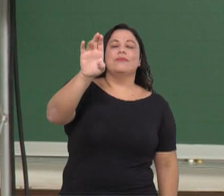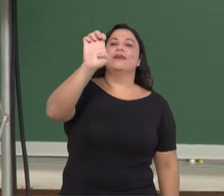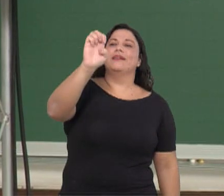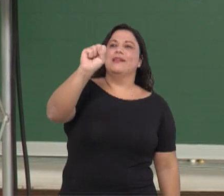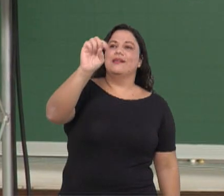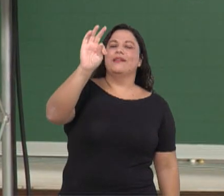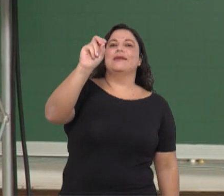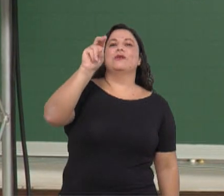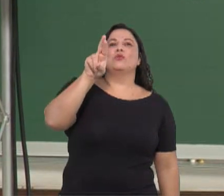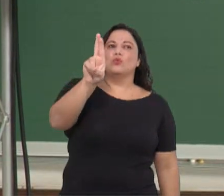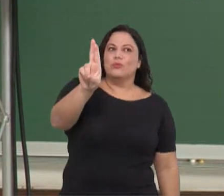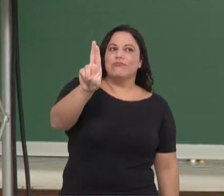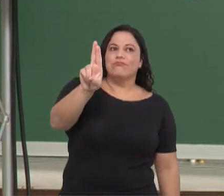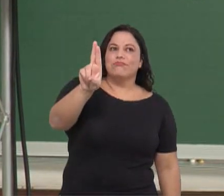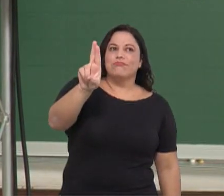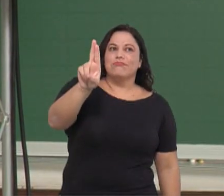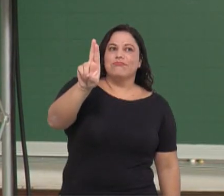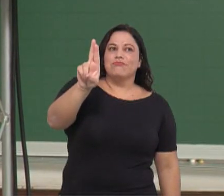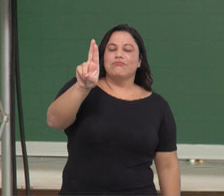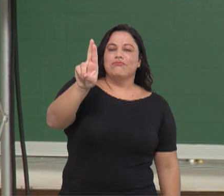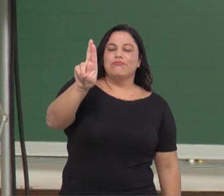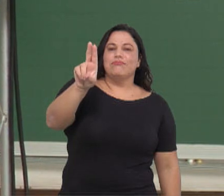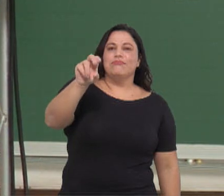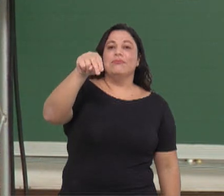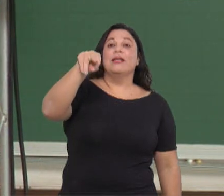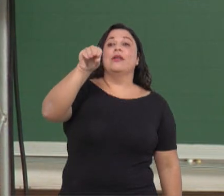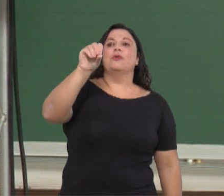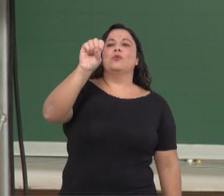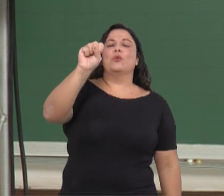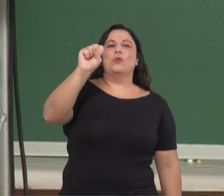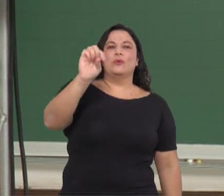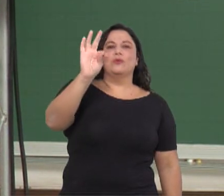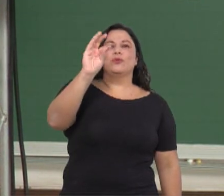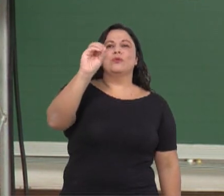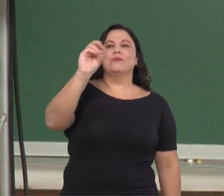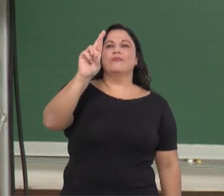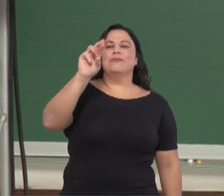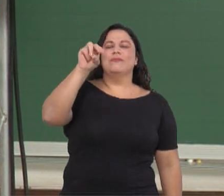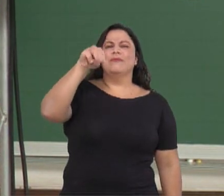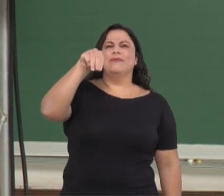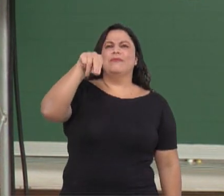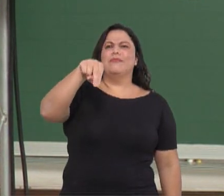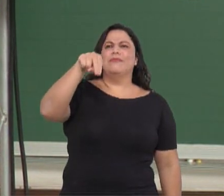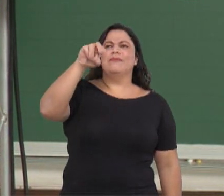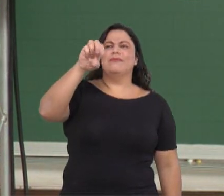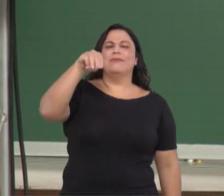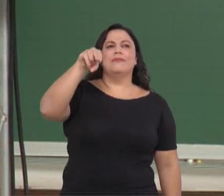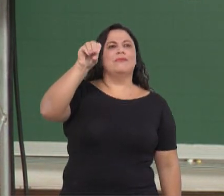de novo, nos tornemos. Quem